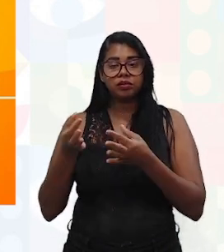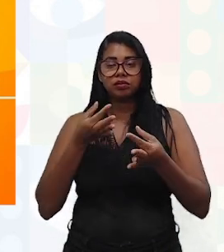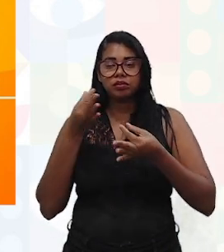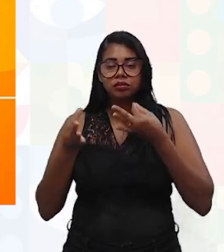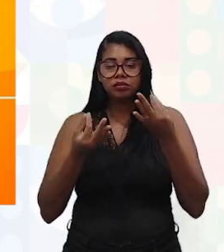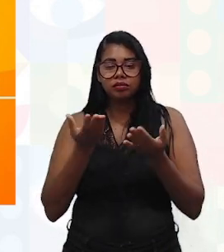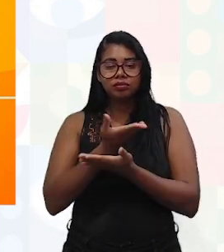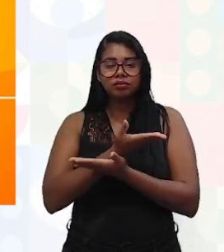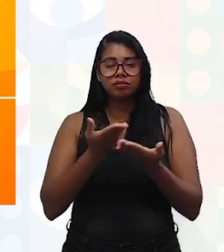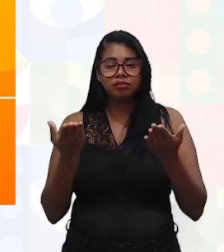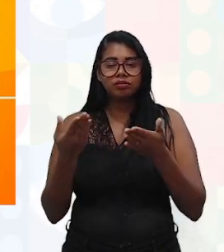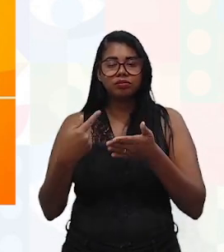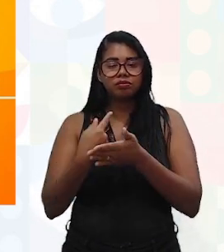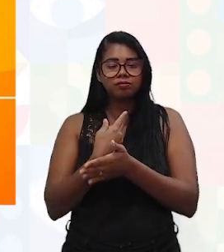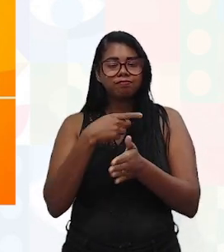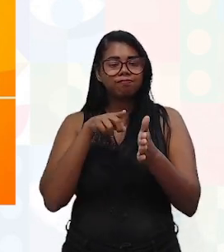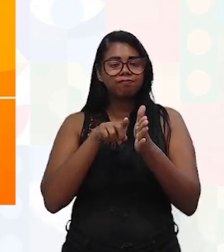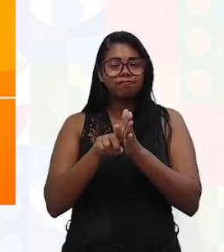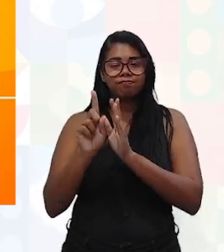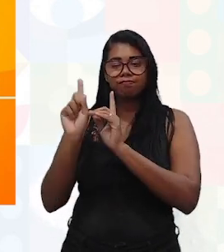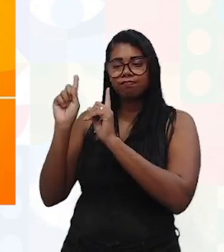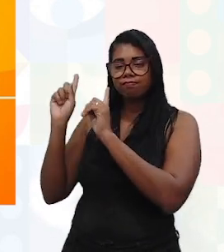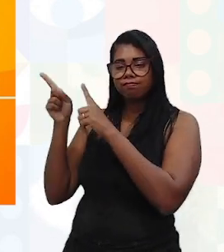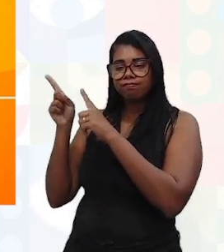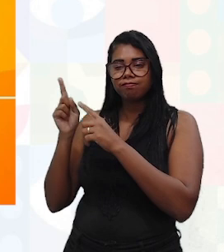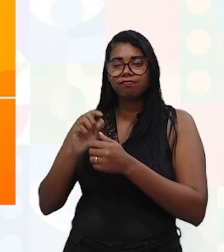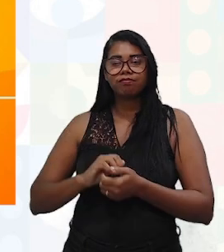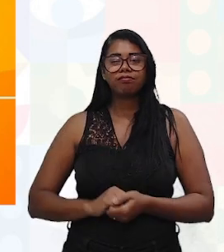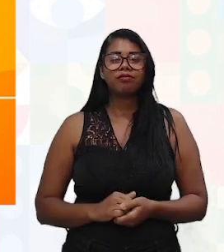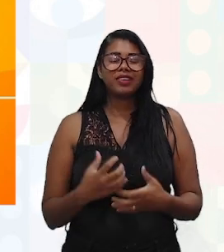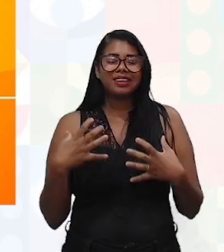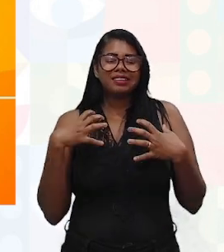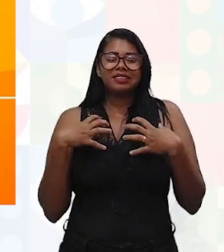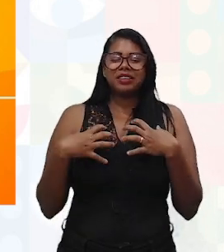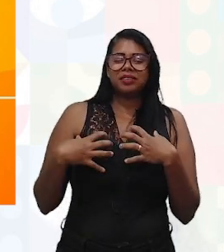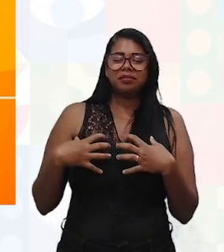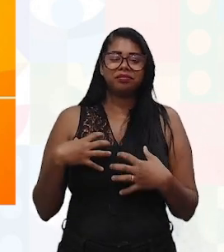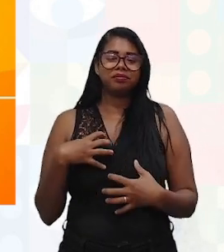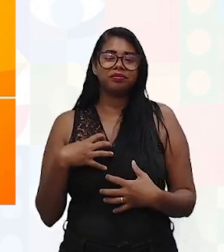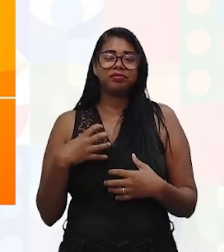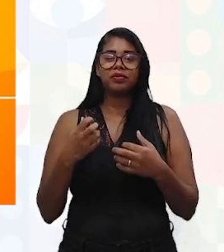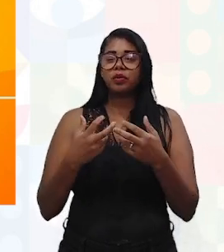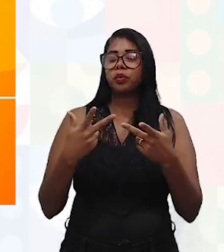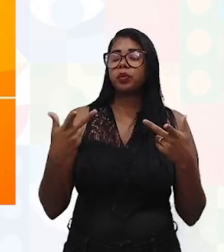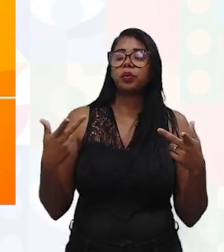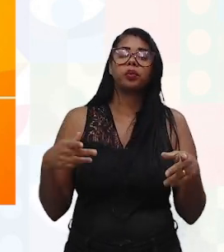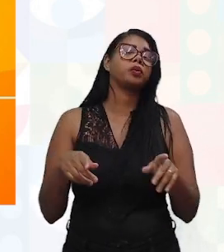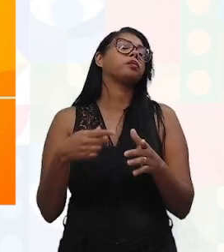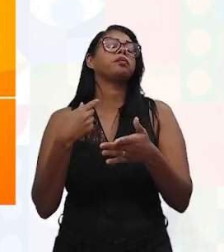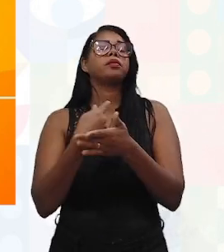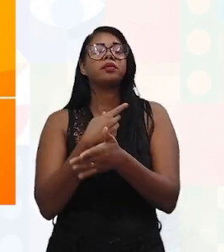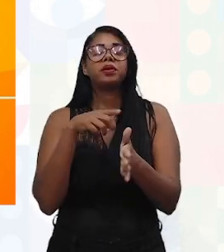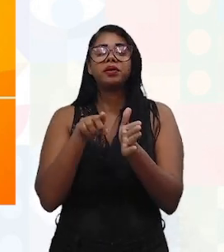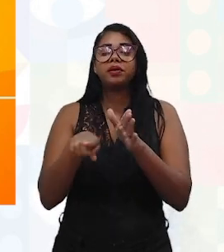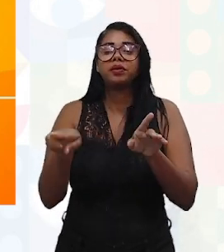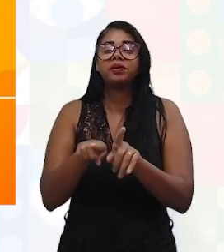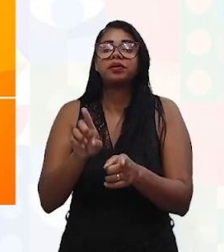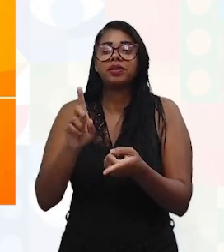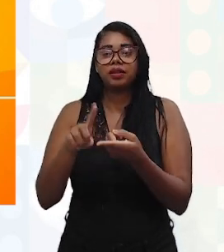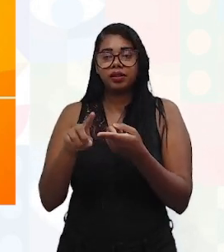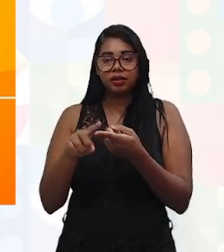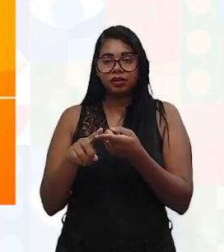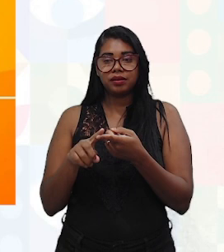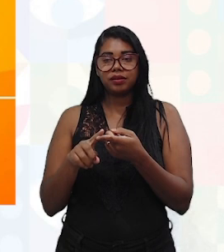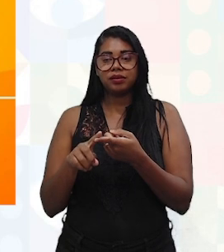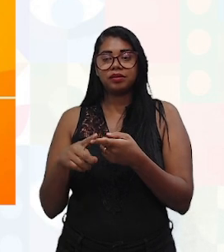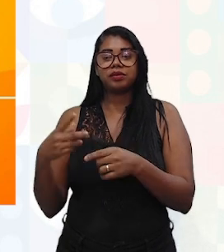você essas perguntas. Porque quando a gente se sente incomodada ou incomodado com determinadas perguntas, a gente vai em